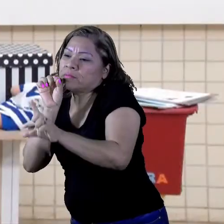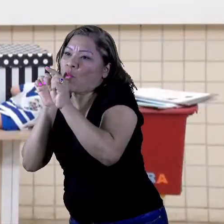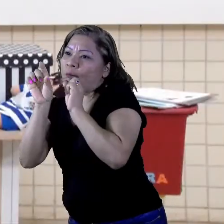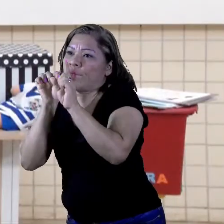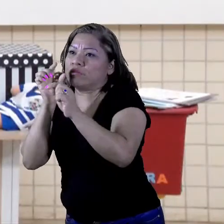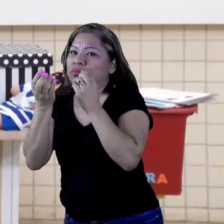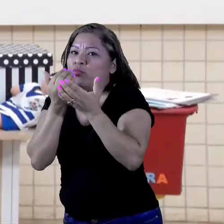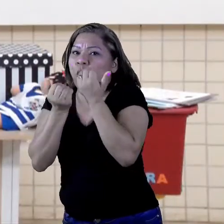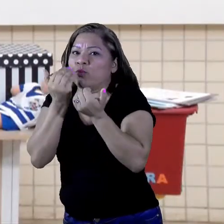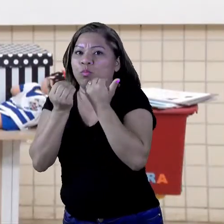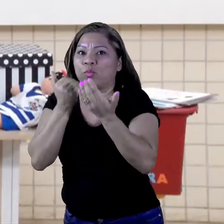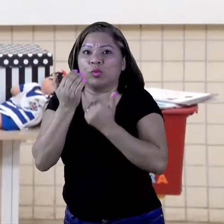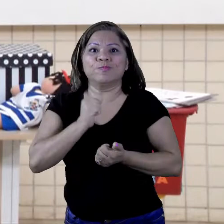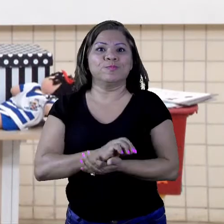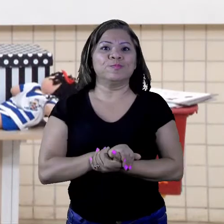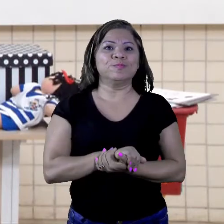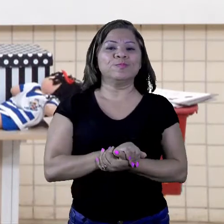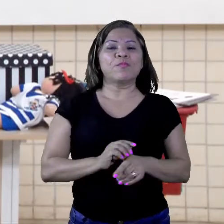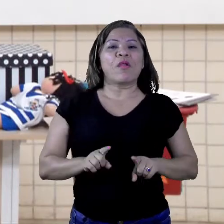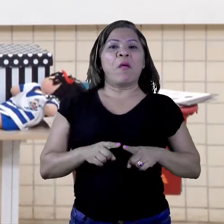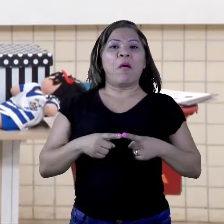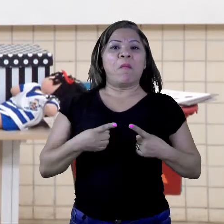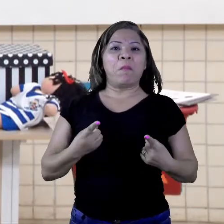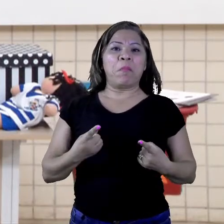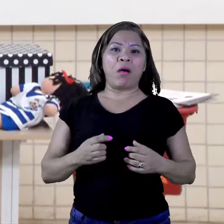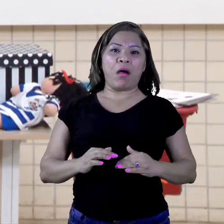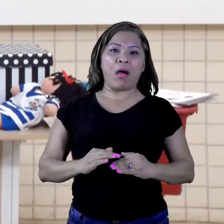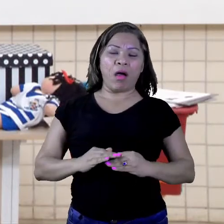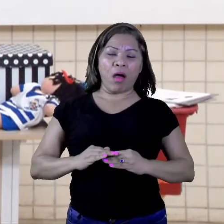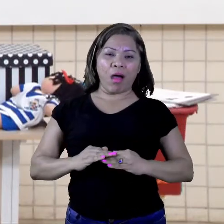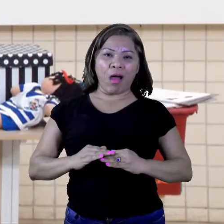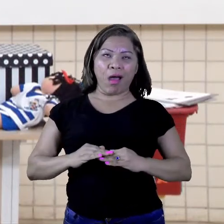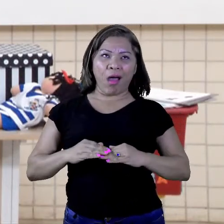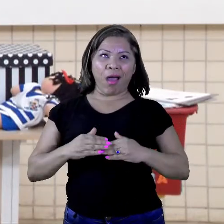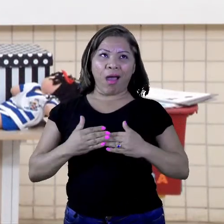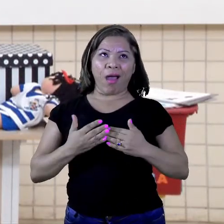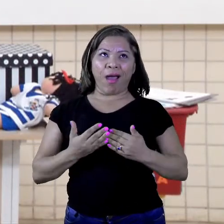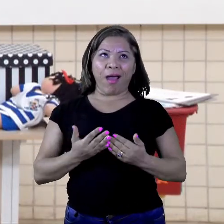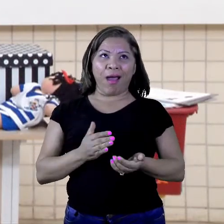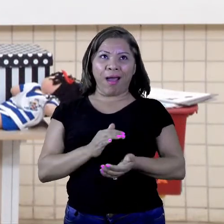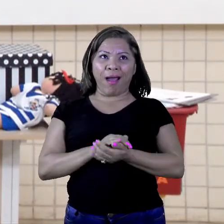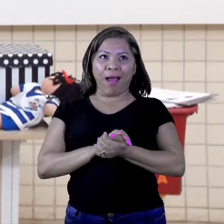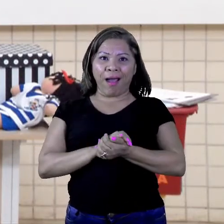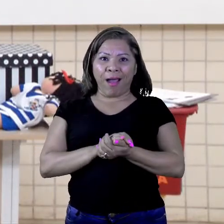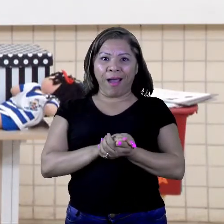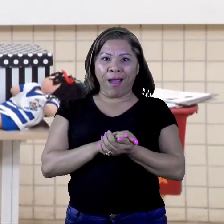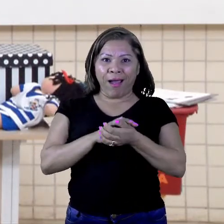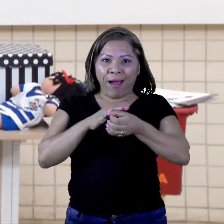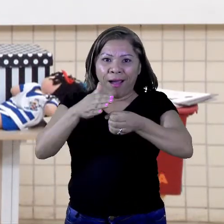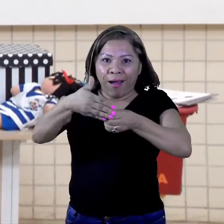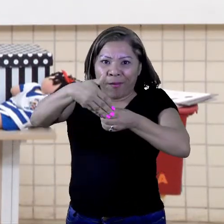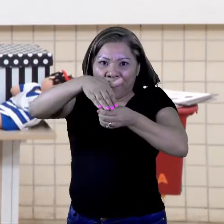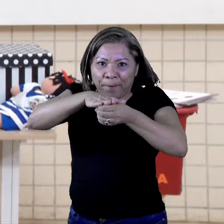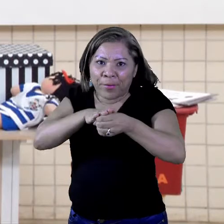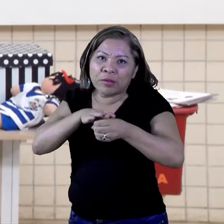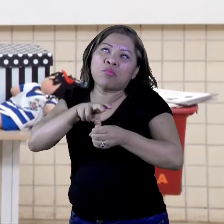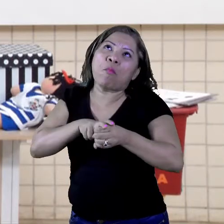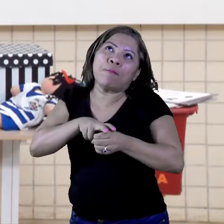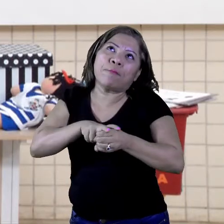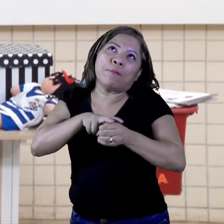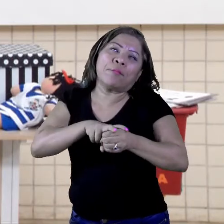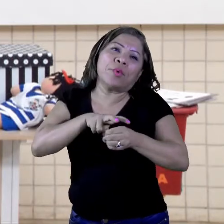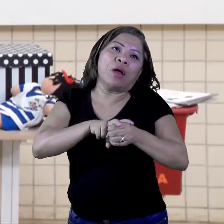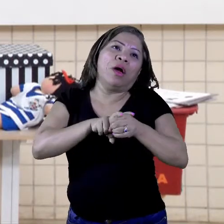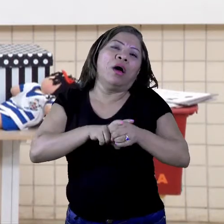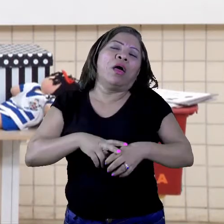comer. Só que aí ele passou um tempão lá no trono, deu uma dor de barriga e voltou para a